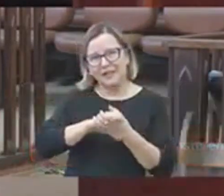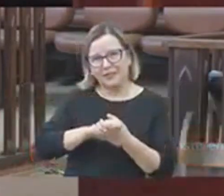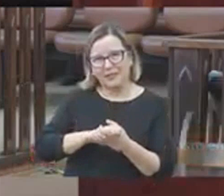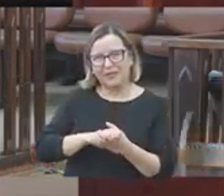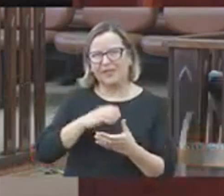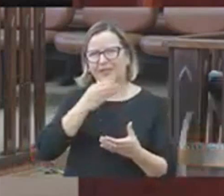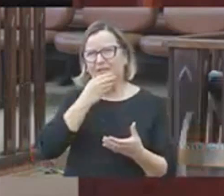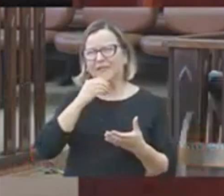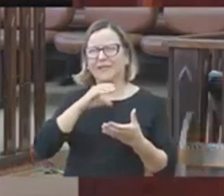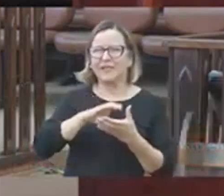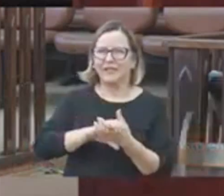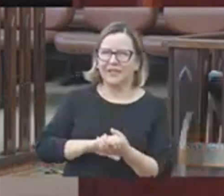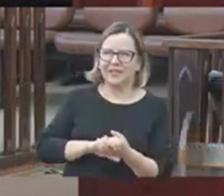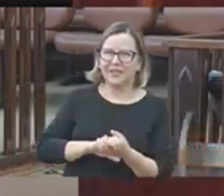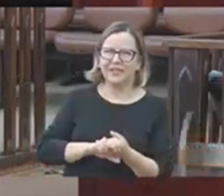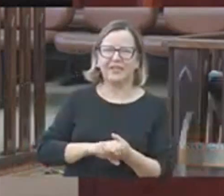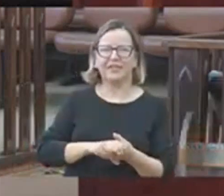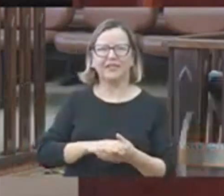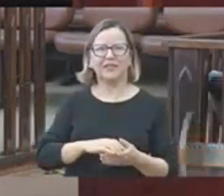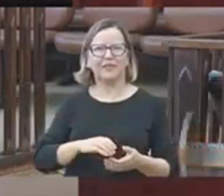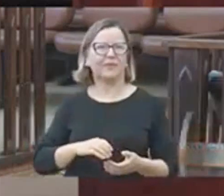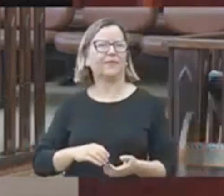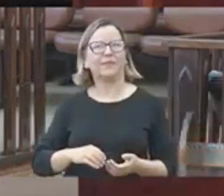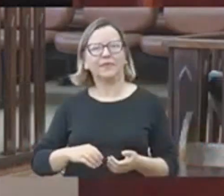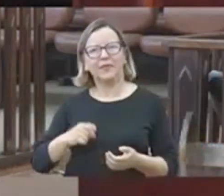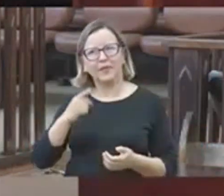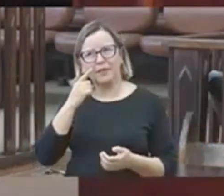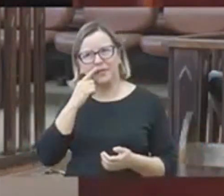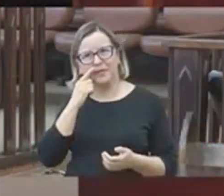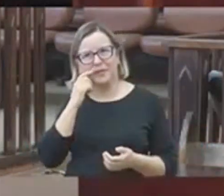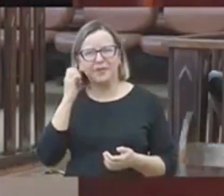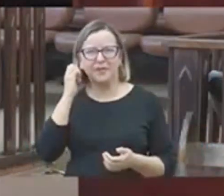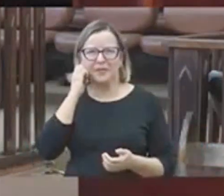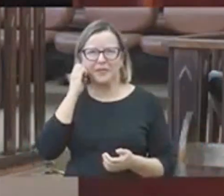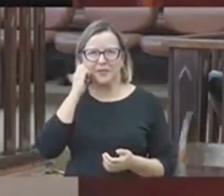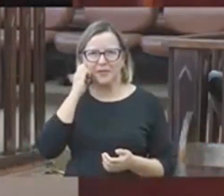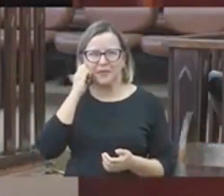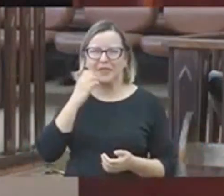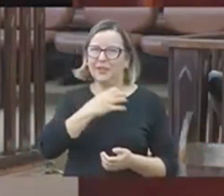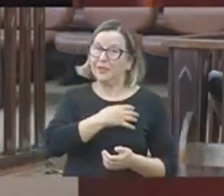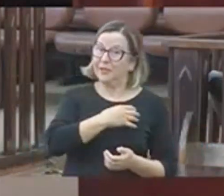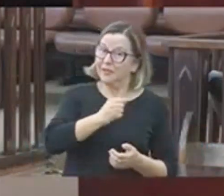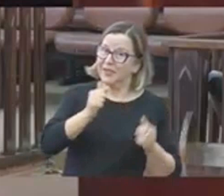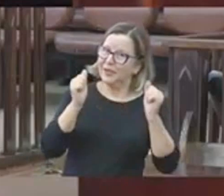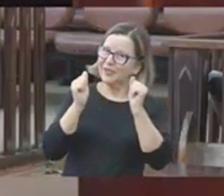pais que vivem juntos, os filhos que estão nas suas casas, vivendo com seus pais,